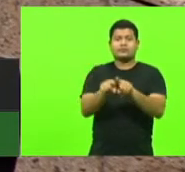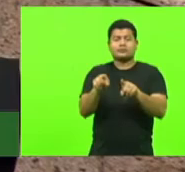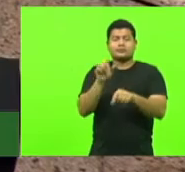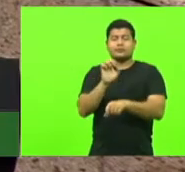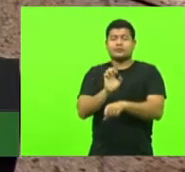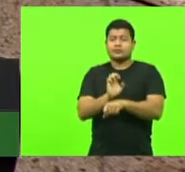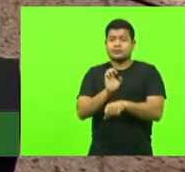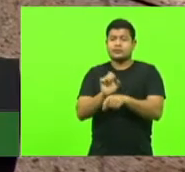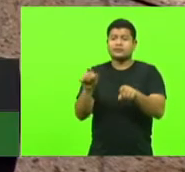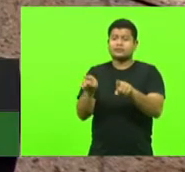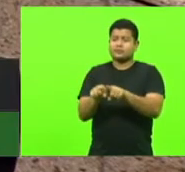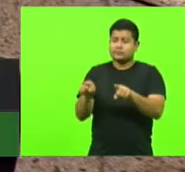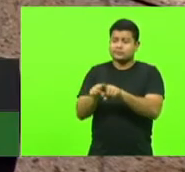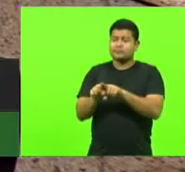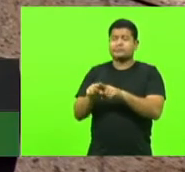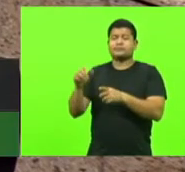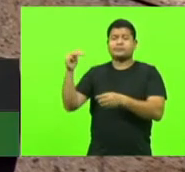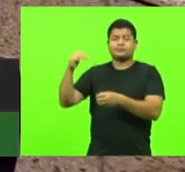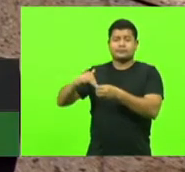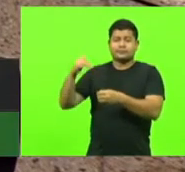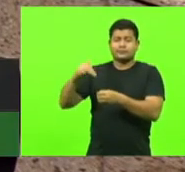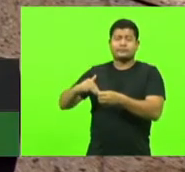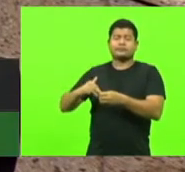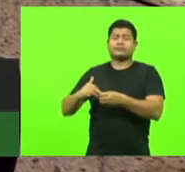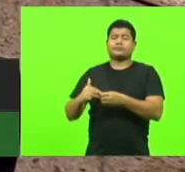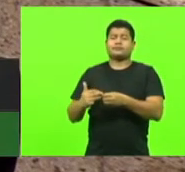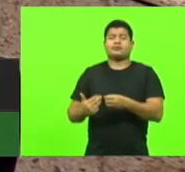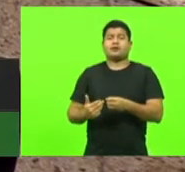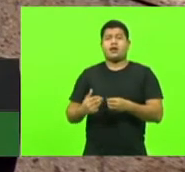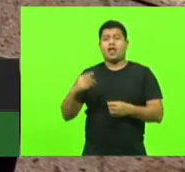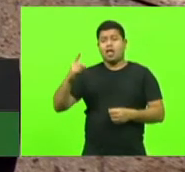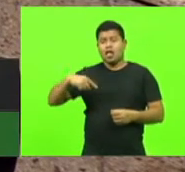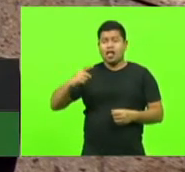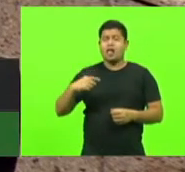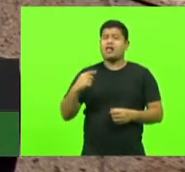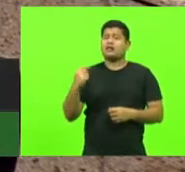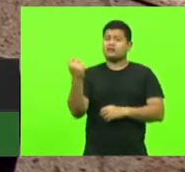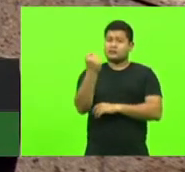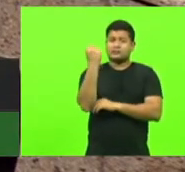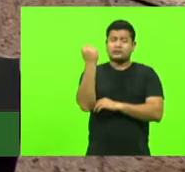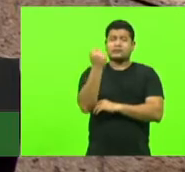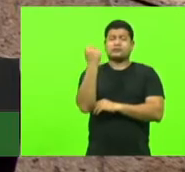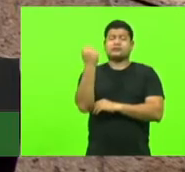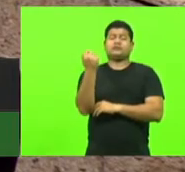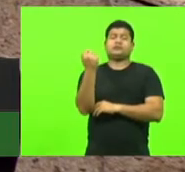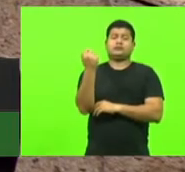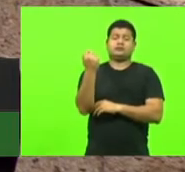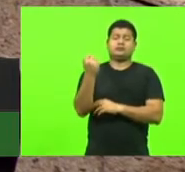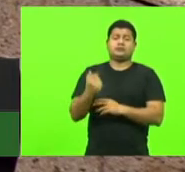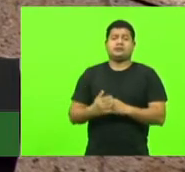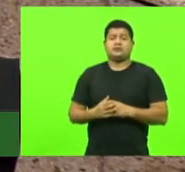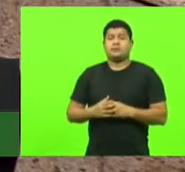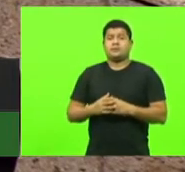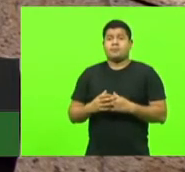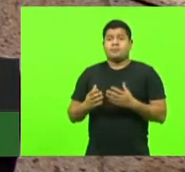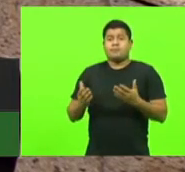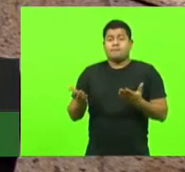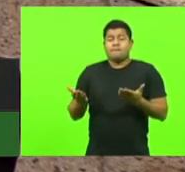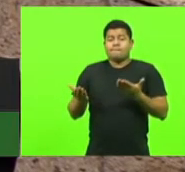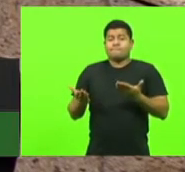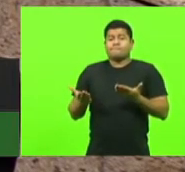rodovia municipal. Então, é uma situação muito crítica que acaba trazendo